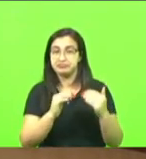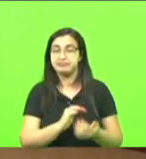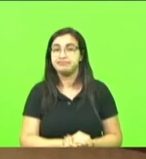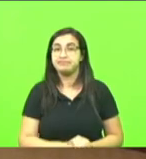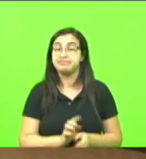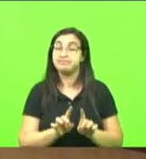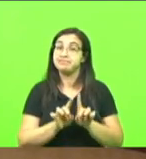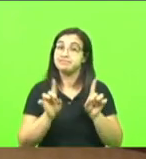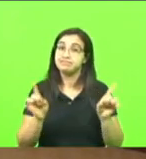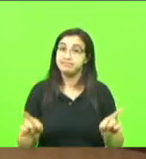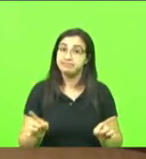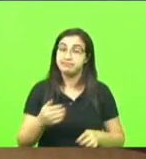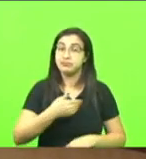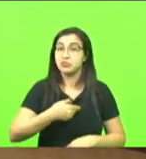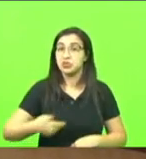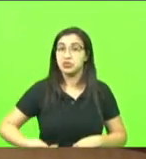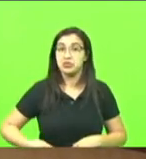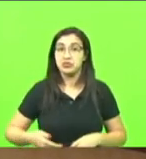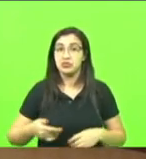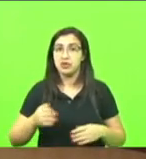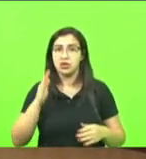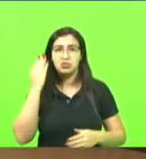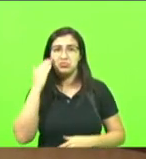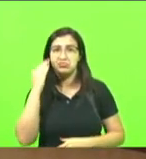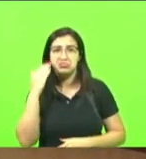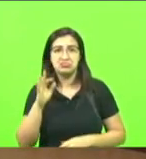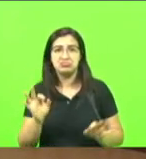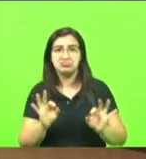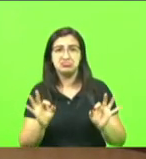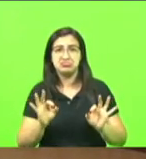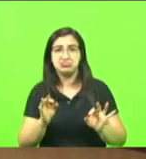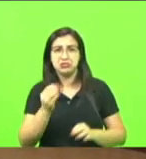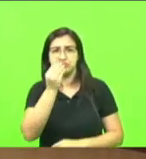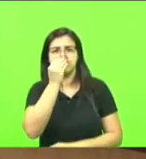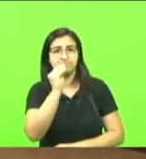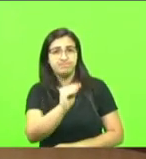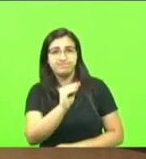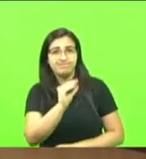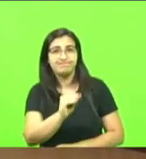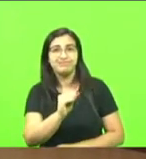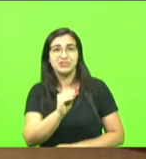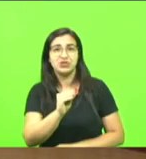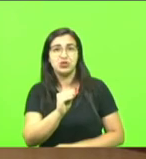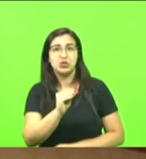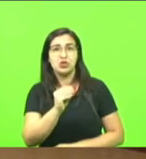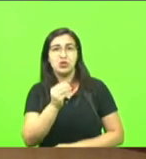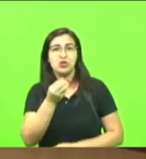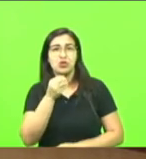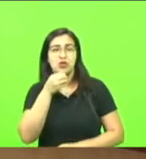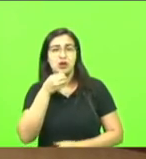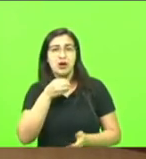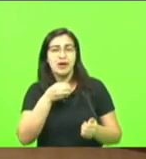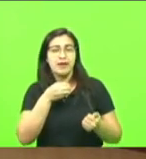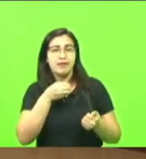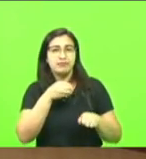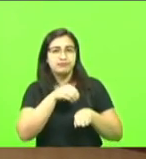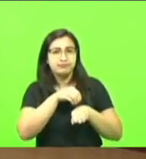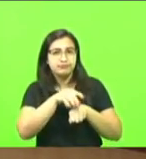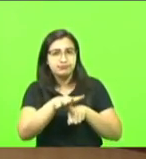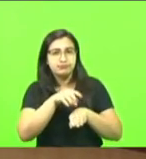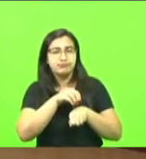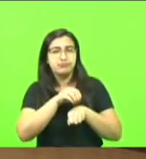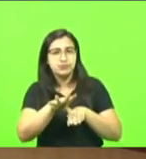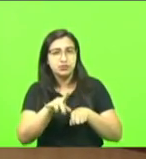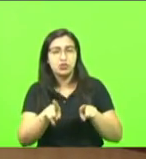entanto, o governo não teve o mesmo entendimento. Ignorou, senhor presidente, as sugestões e apresentou uma outra proposta,